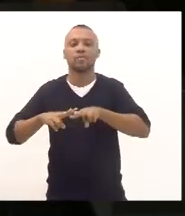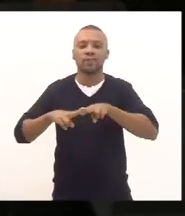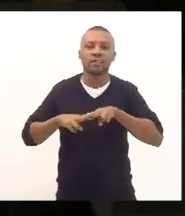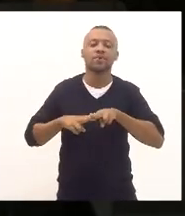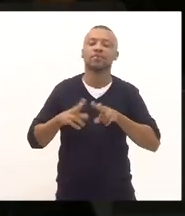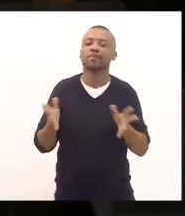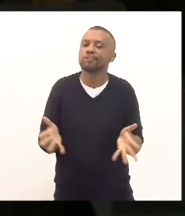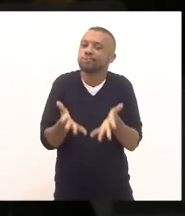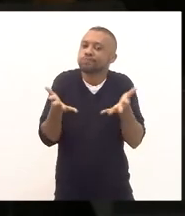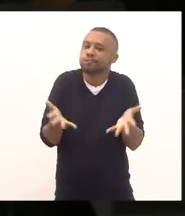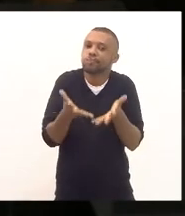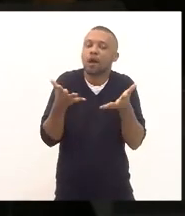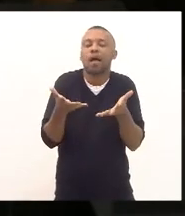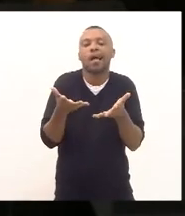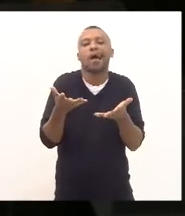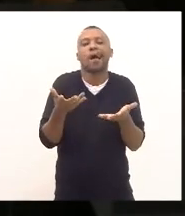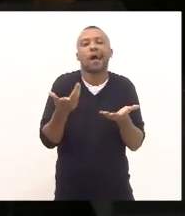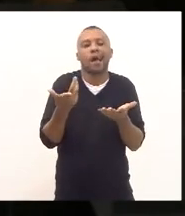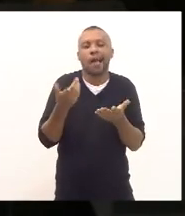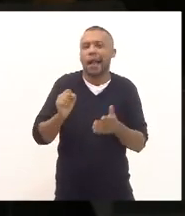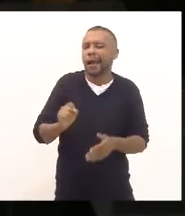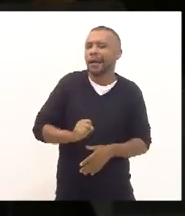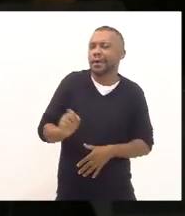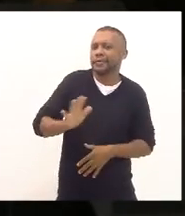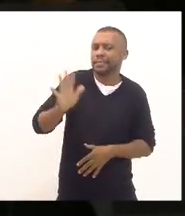alimenta a inflação